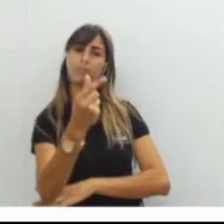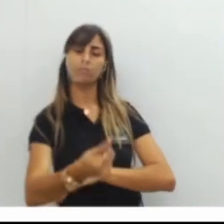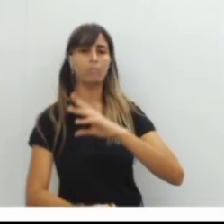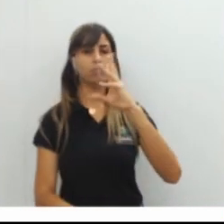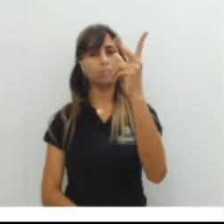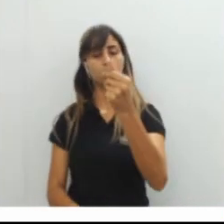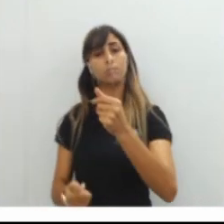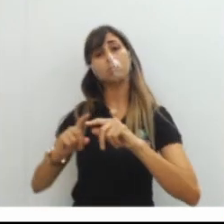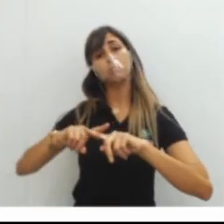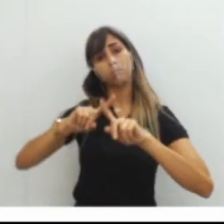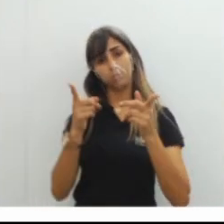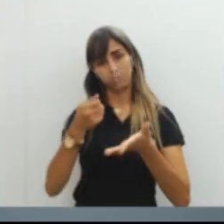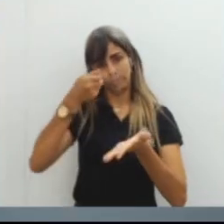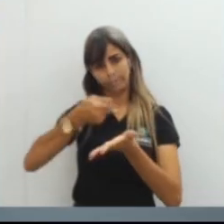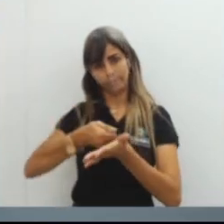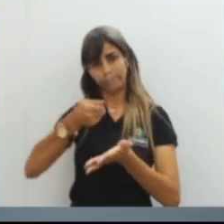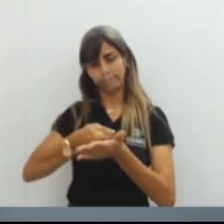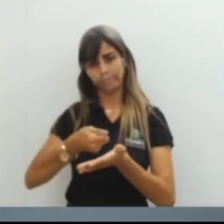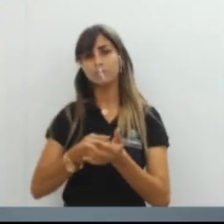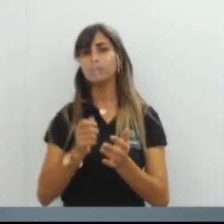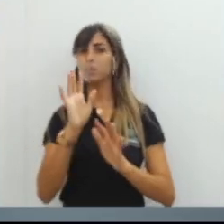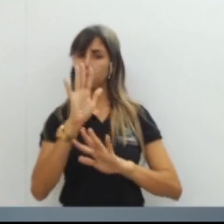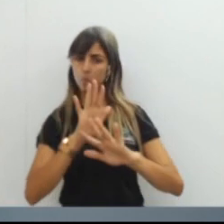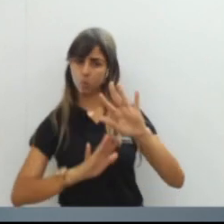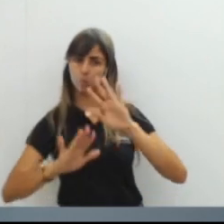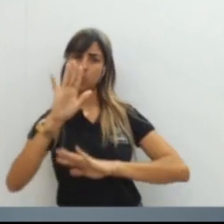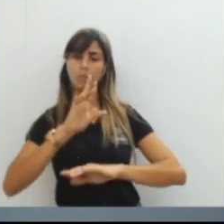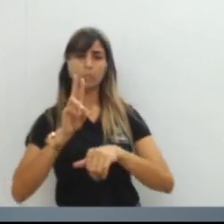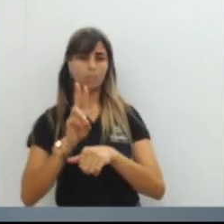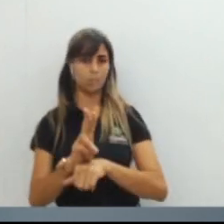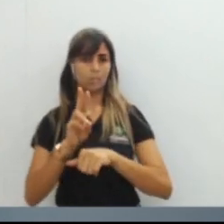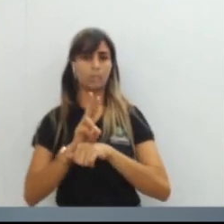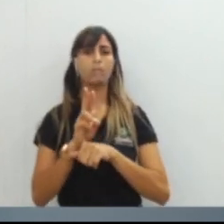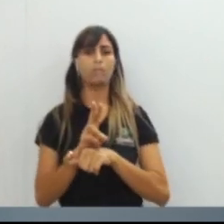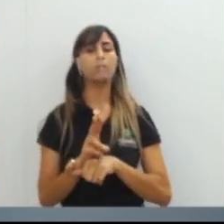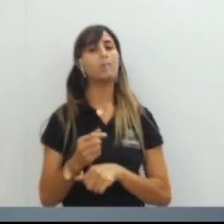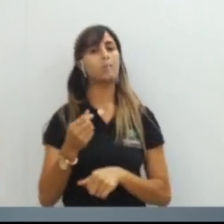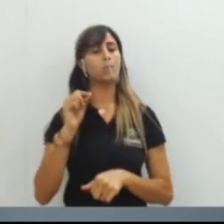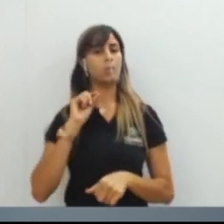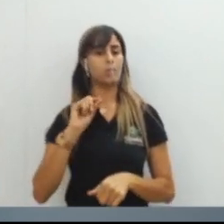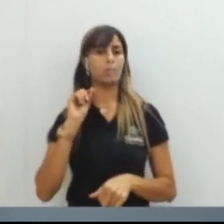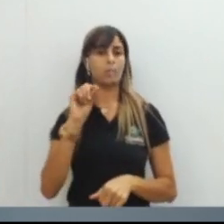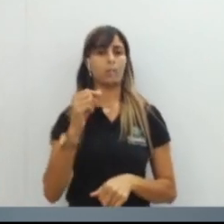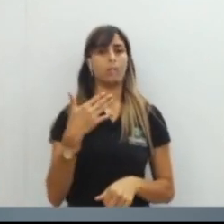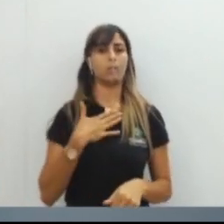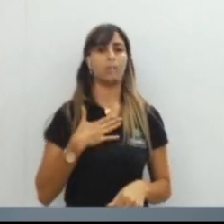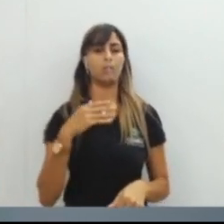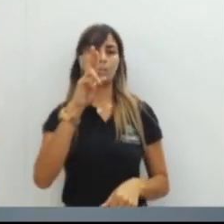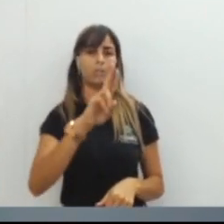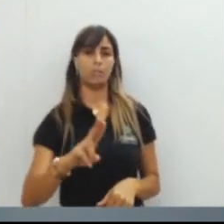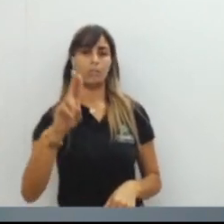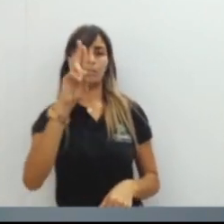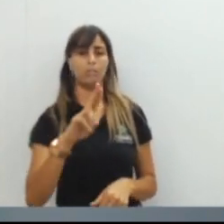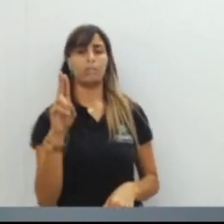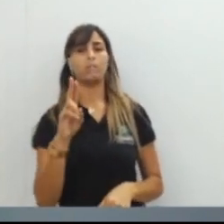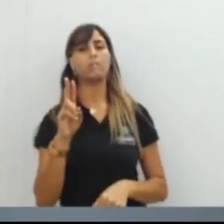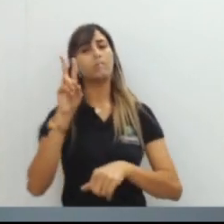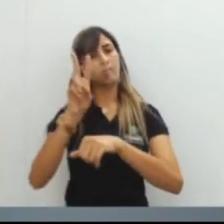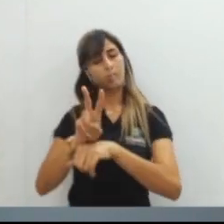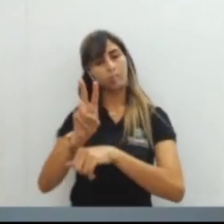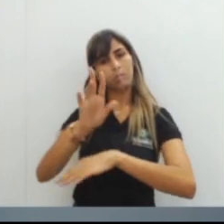mas eu tenho a obrigação de fazer a manutenção e a recuperação do que eu utilizei, certo? Então, a manutenção